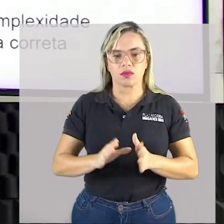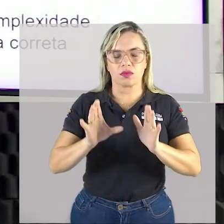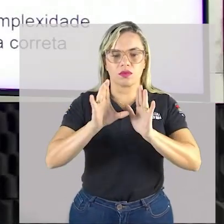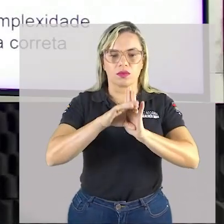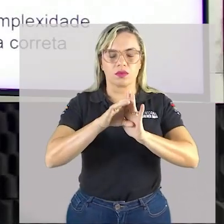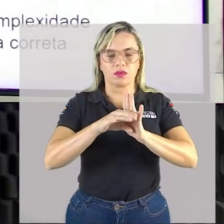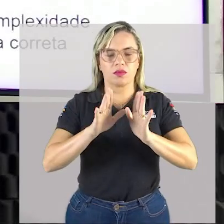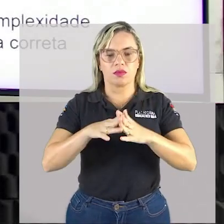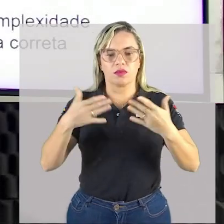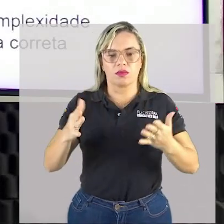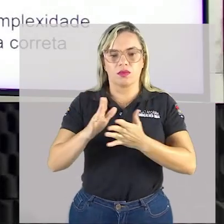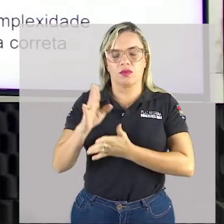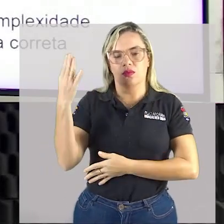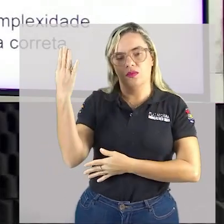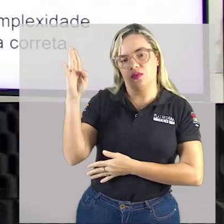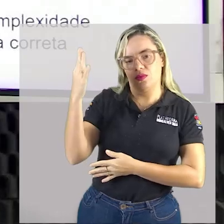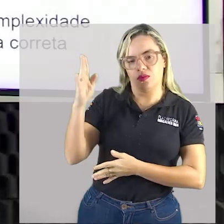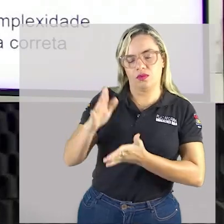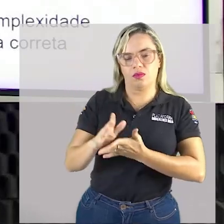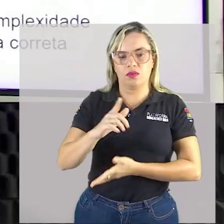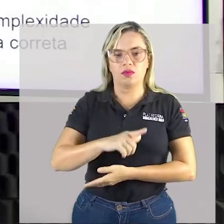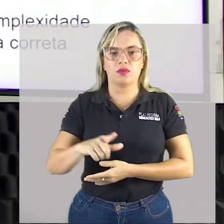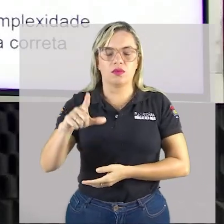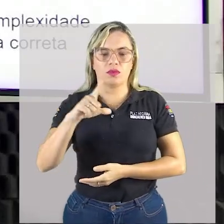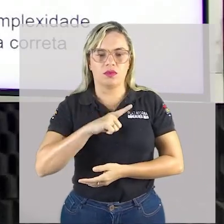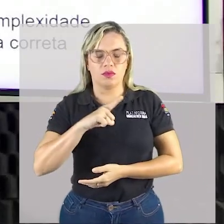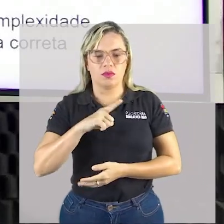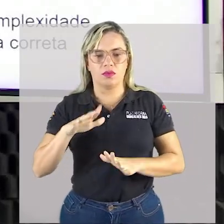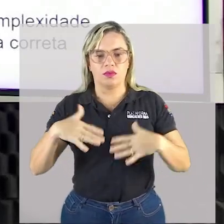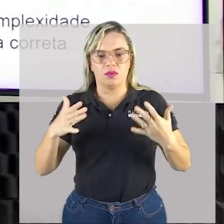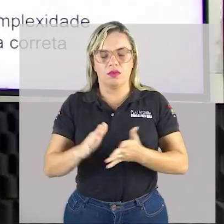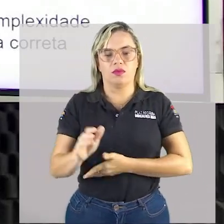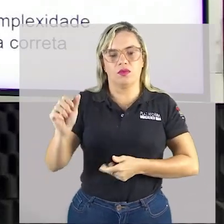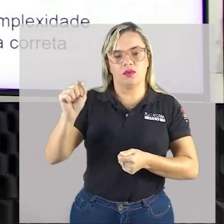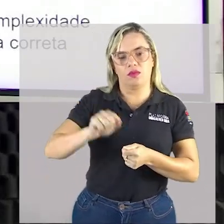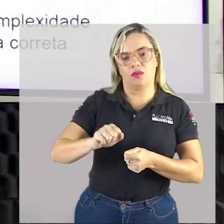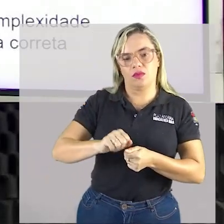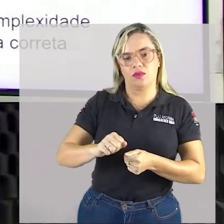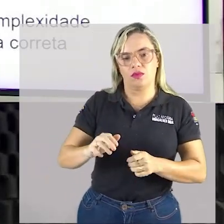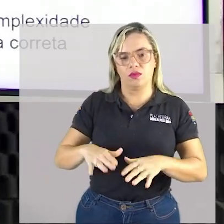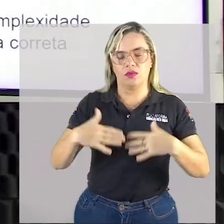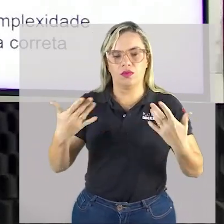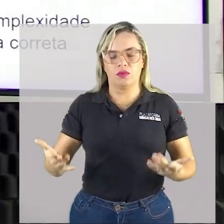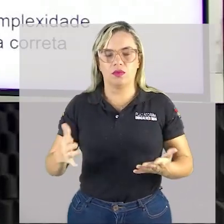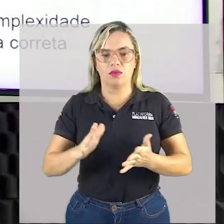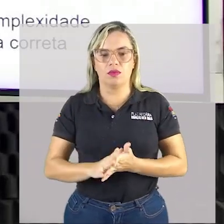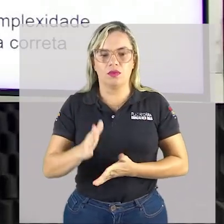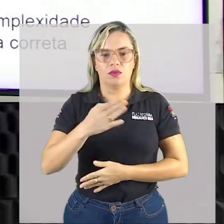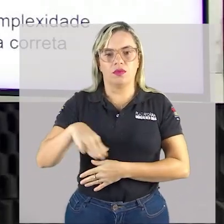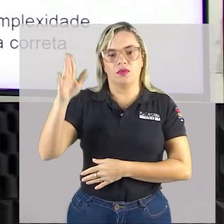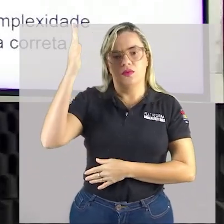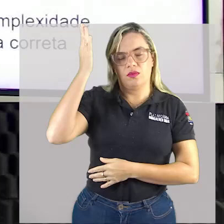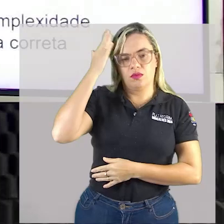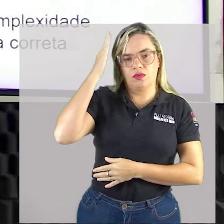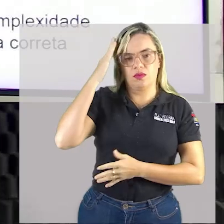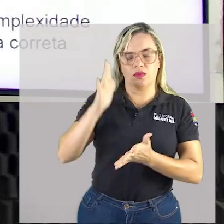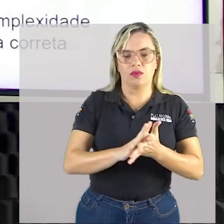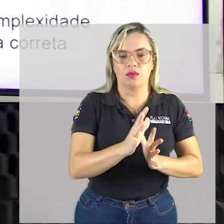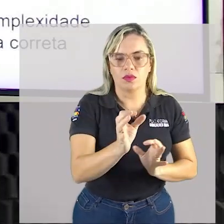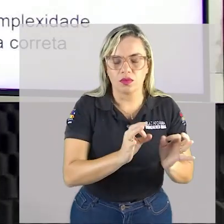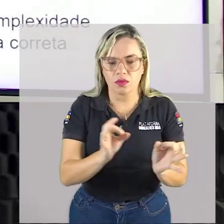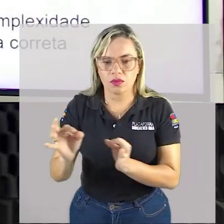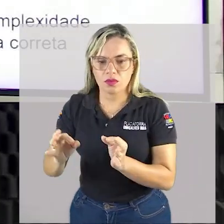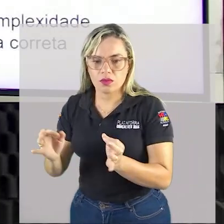conceitos biológicos, né? Acabou fazendo, né? Muitas das vezes só para que a gente entenda, né? Como é